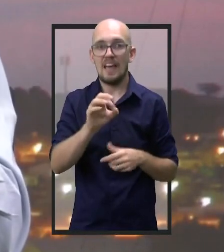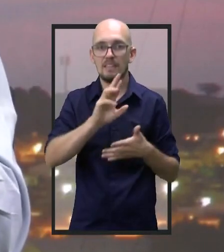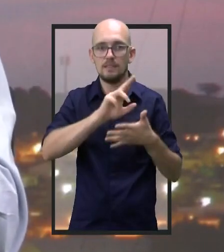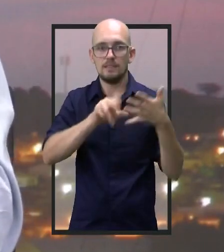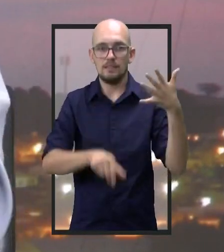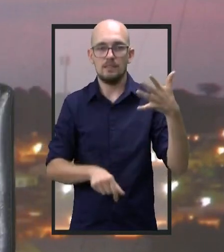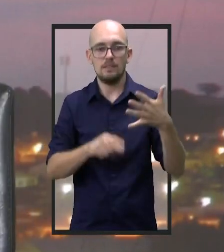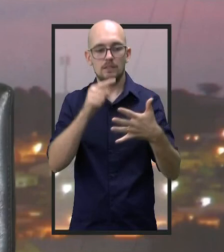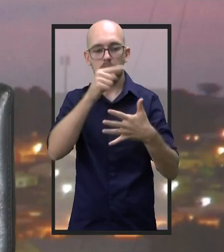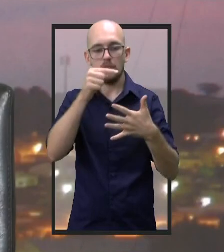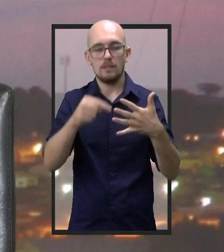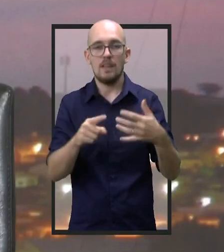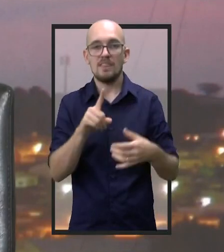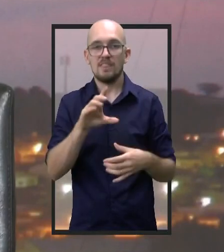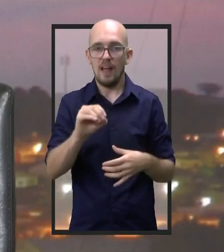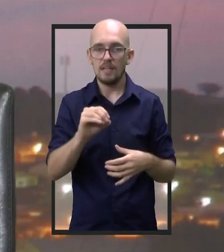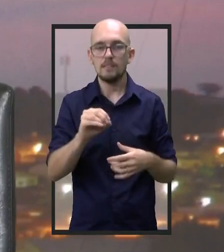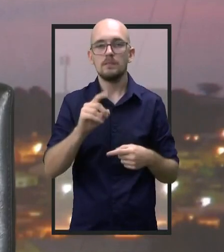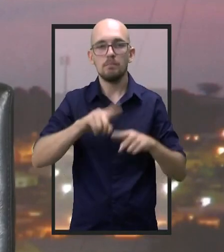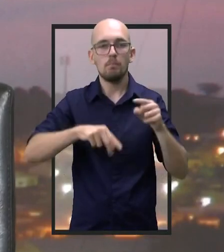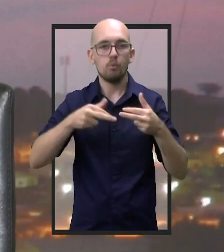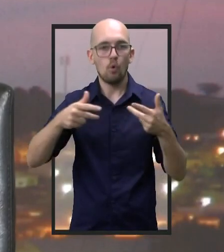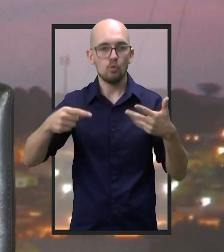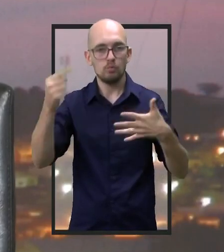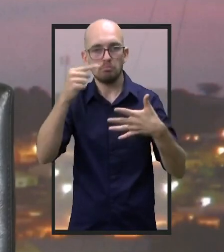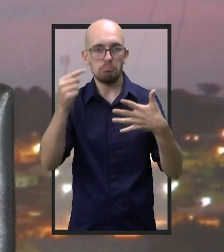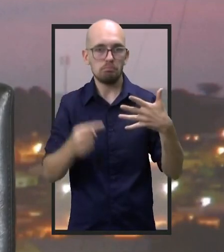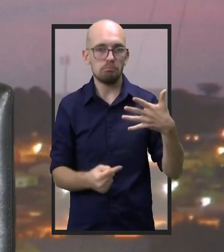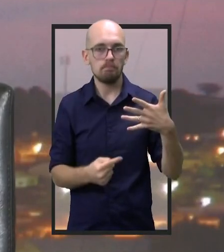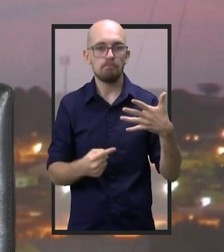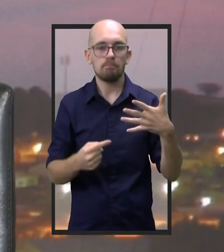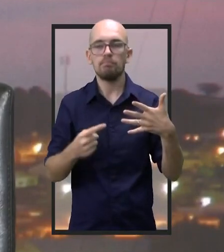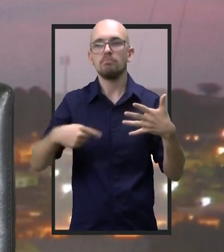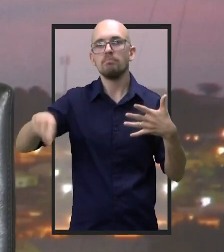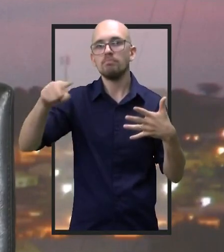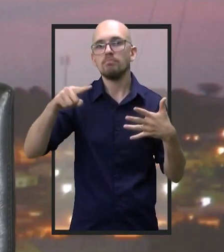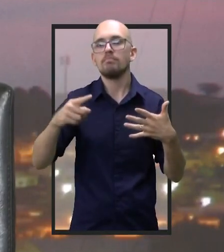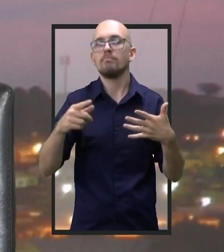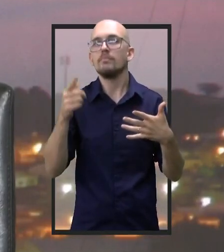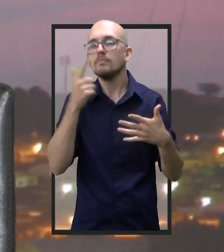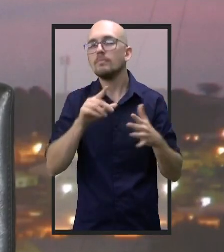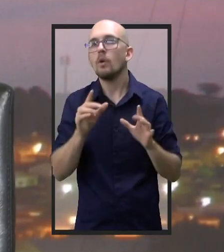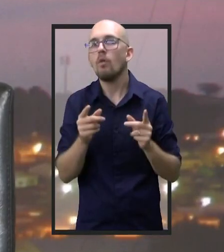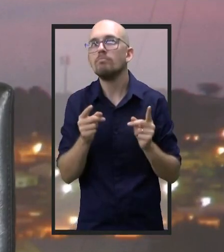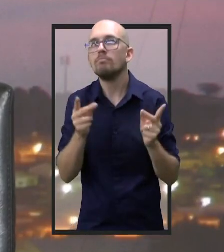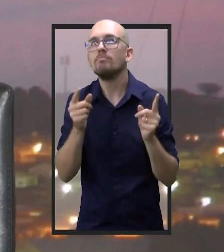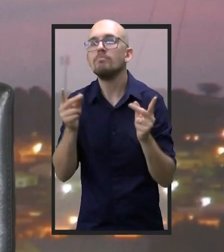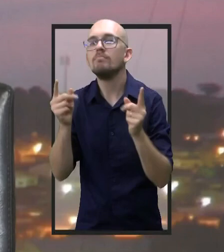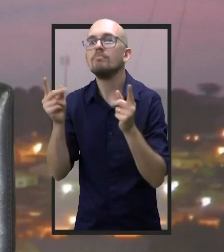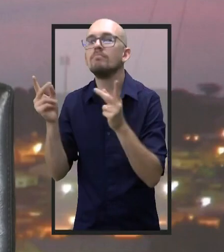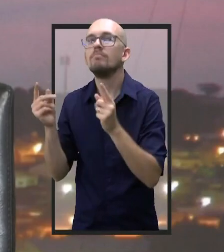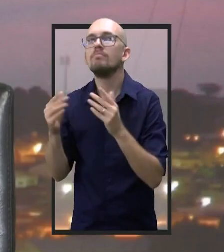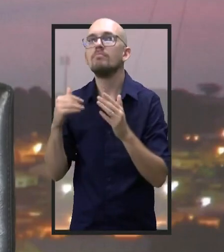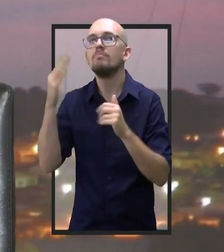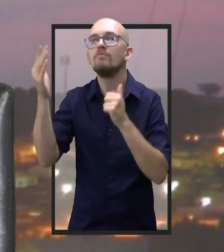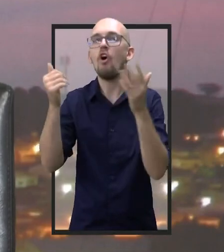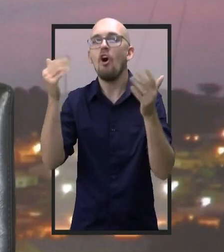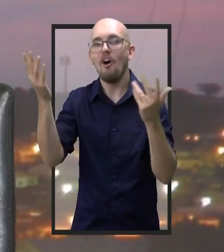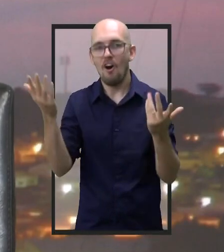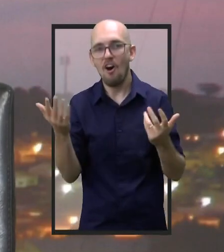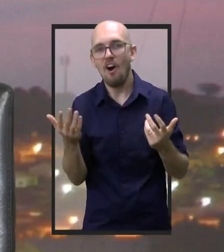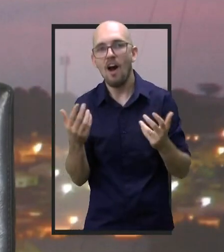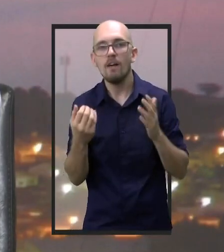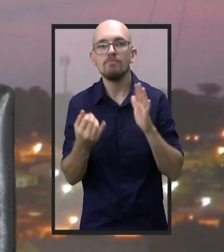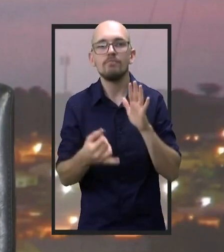essa vantagem competitiva e essa presença internacional, vamos só ajudar a carregar tudo isso lá fora e com